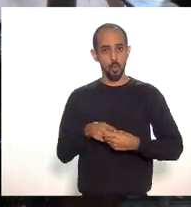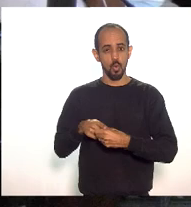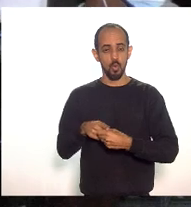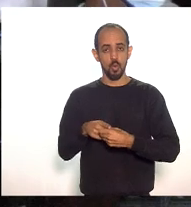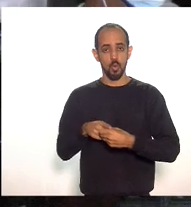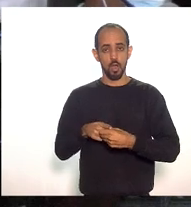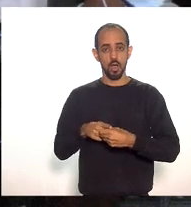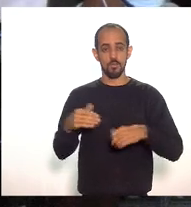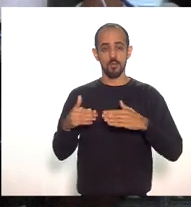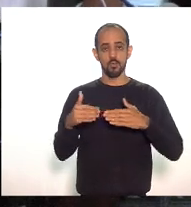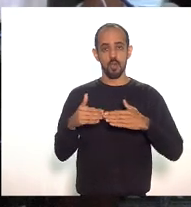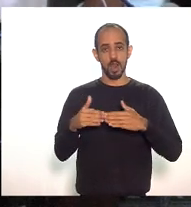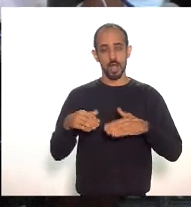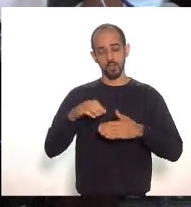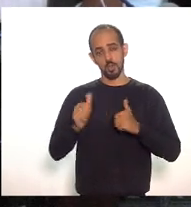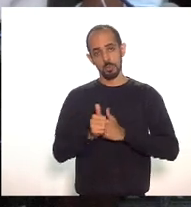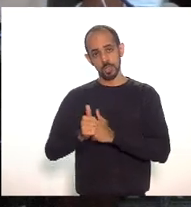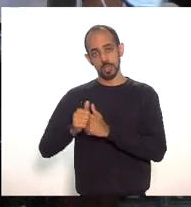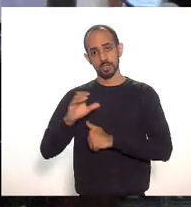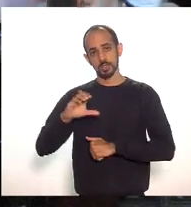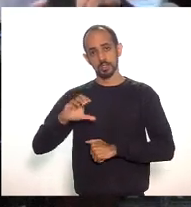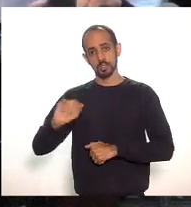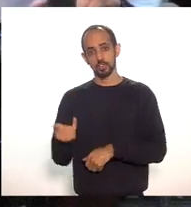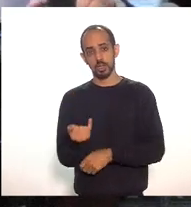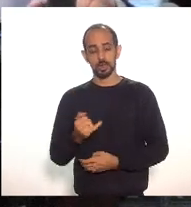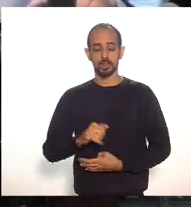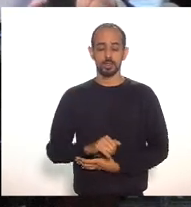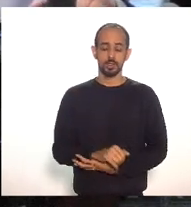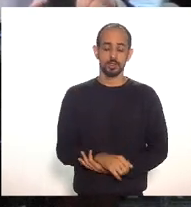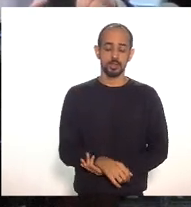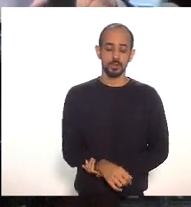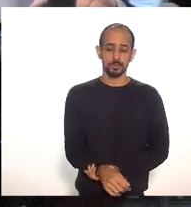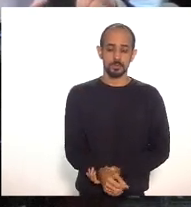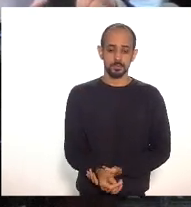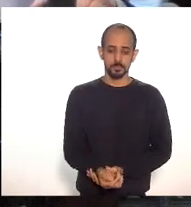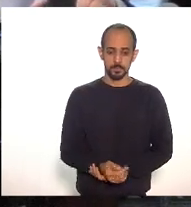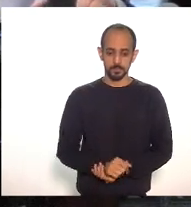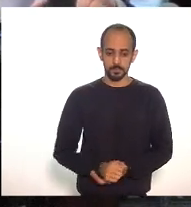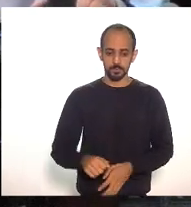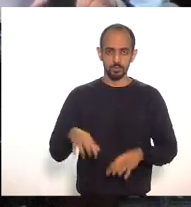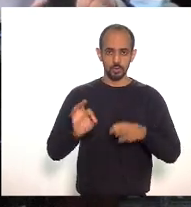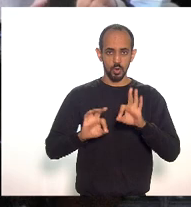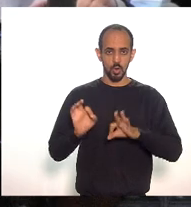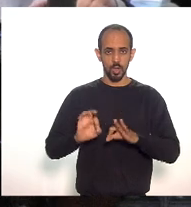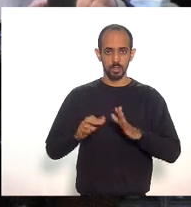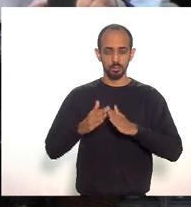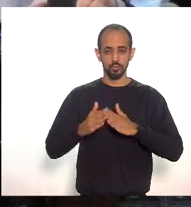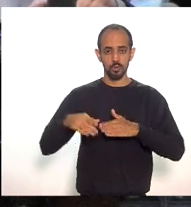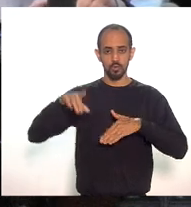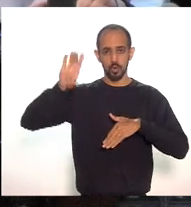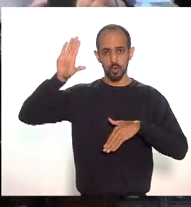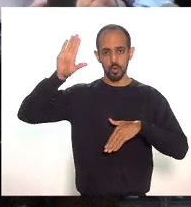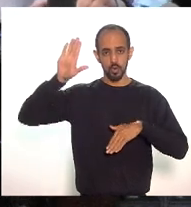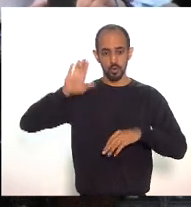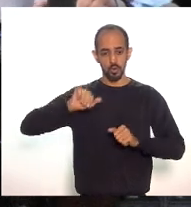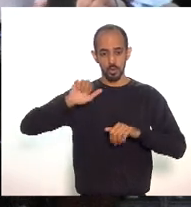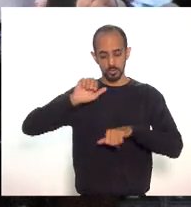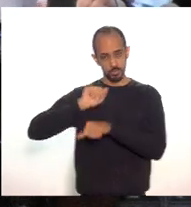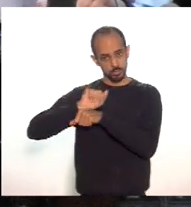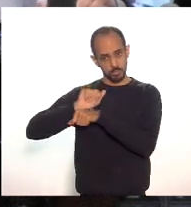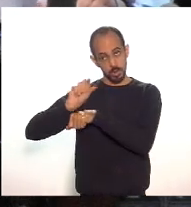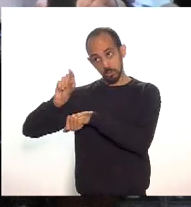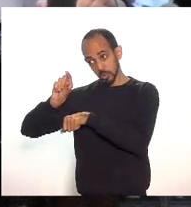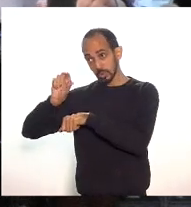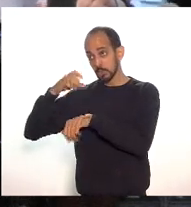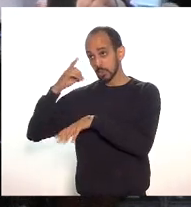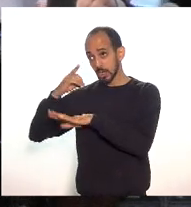tá favorável com as emendas da ccj e eu estou já contra já já deputados